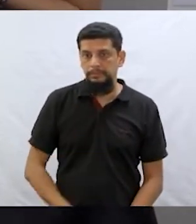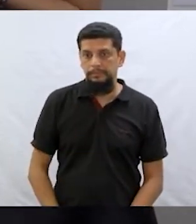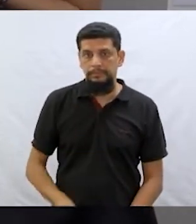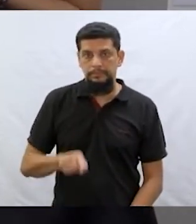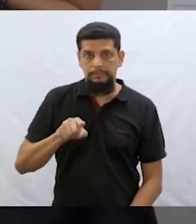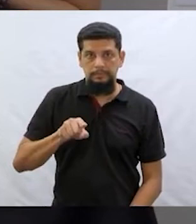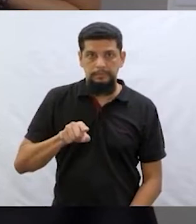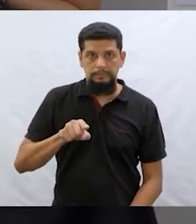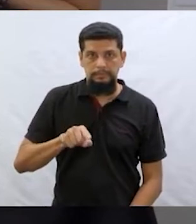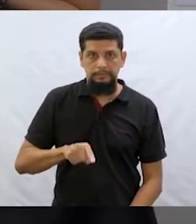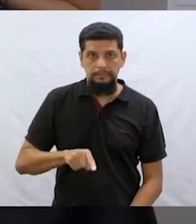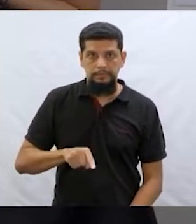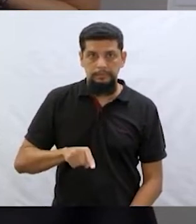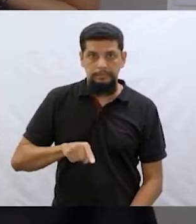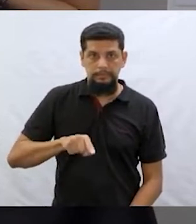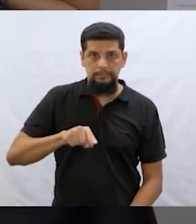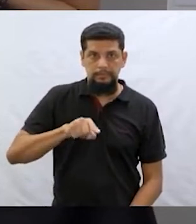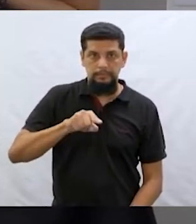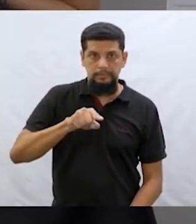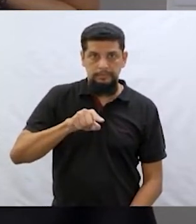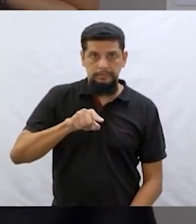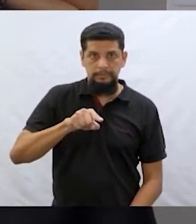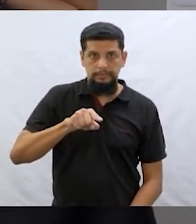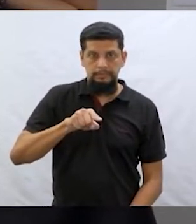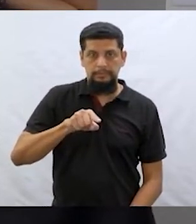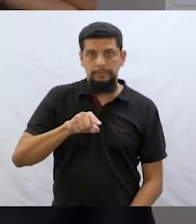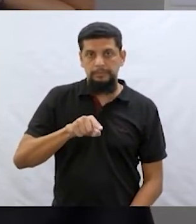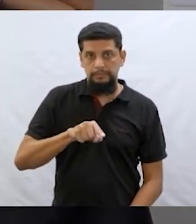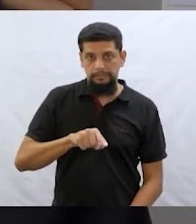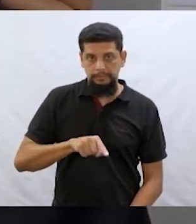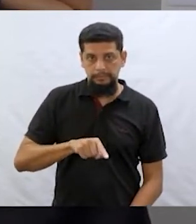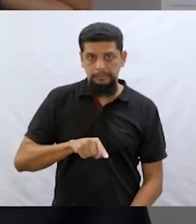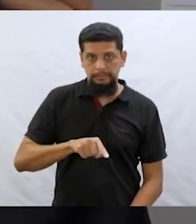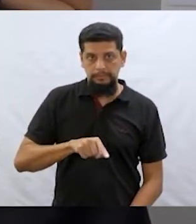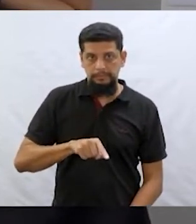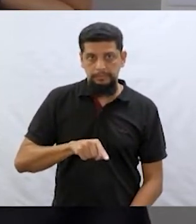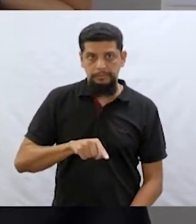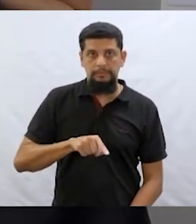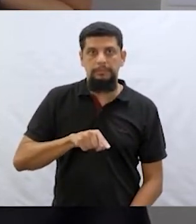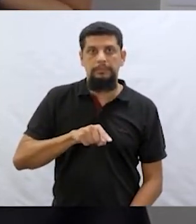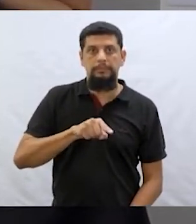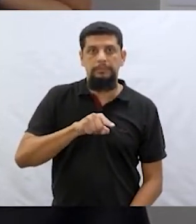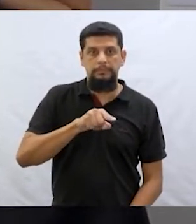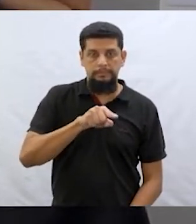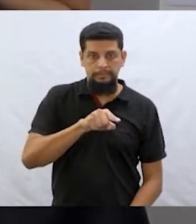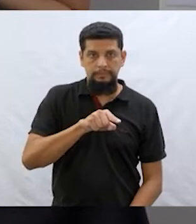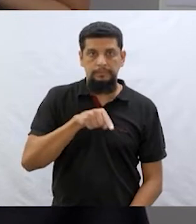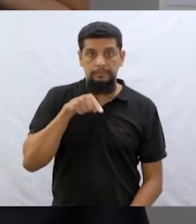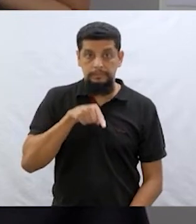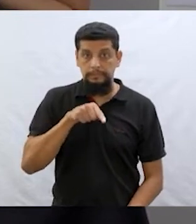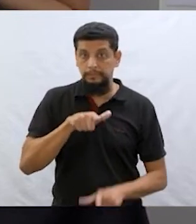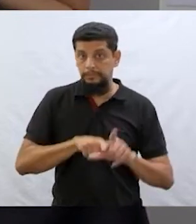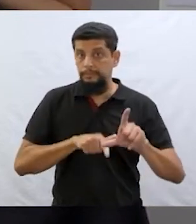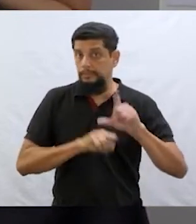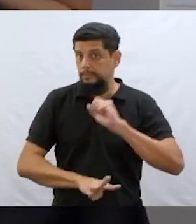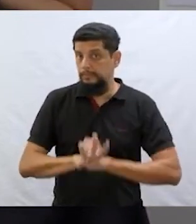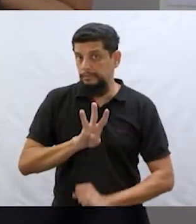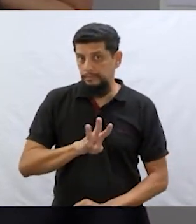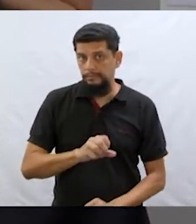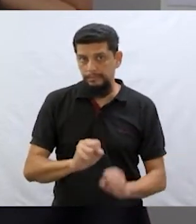vamos fazer, ó. Desceu, subiu, desceu,